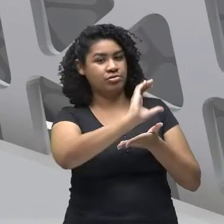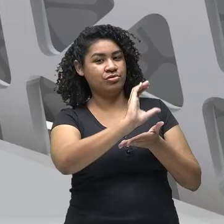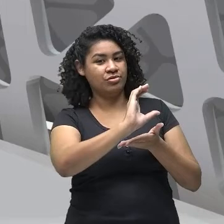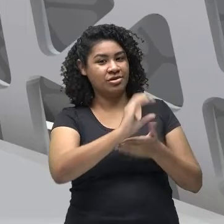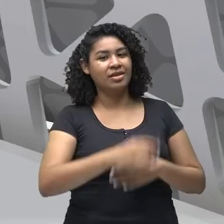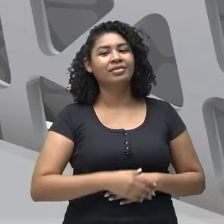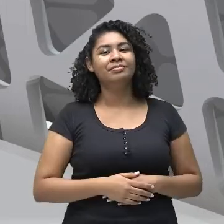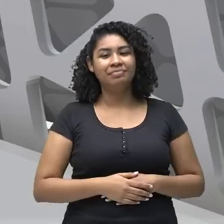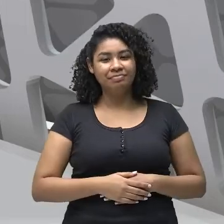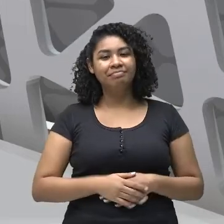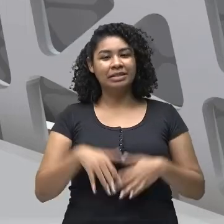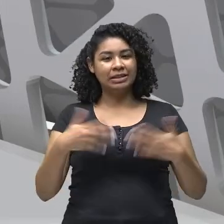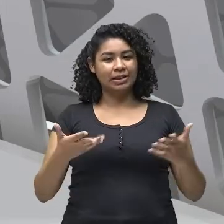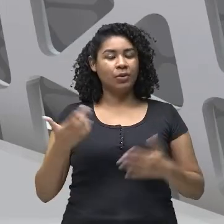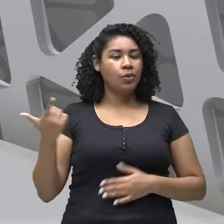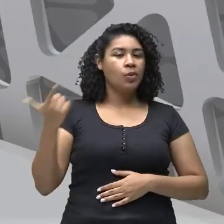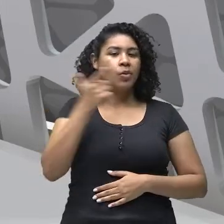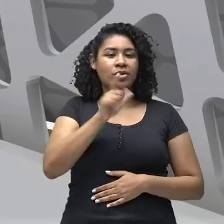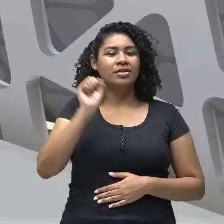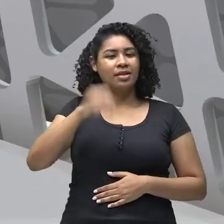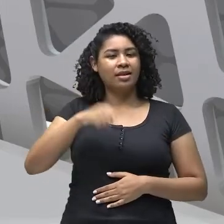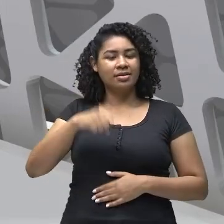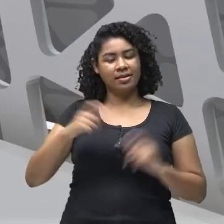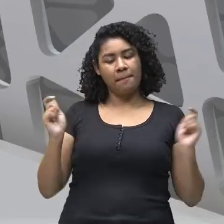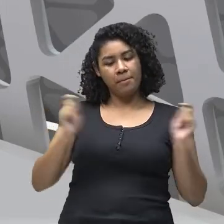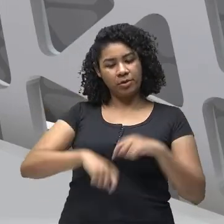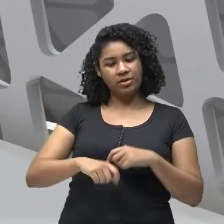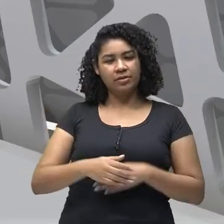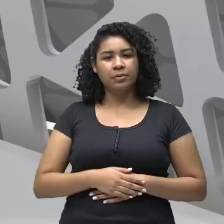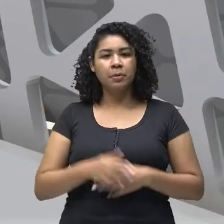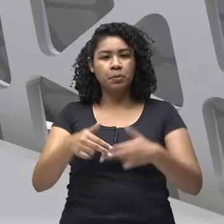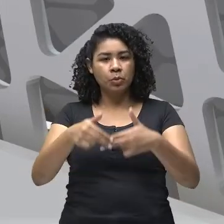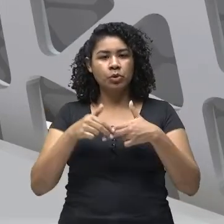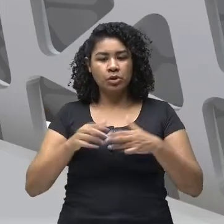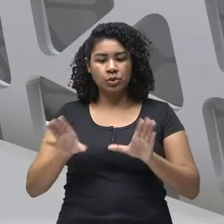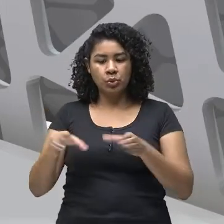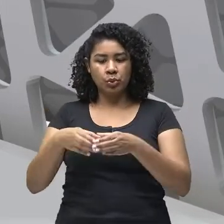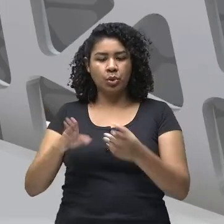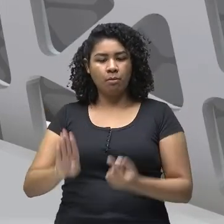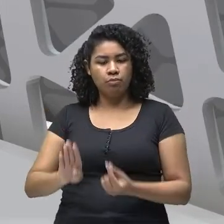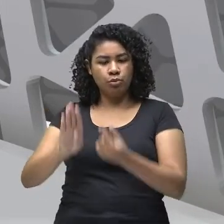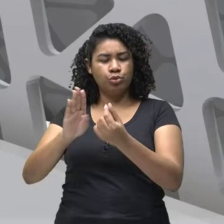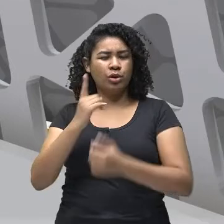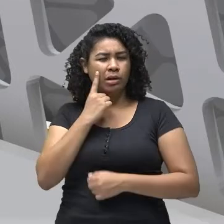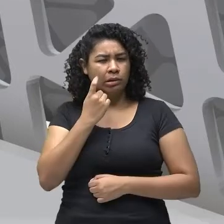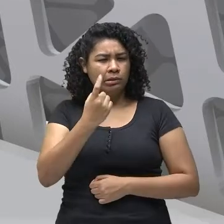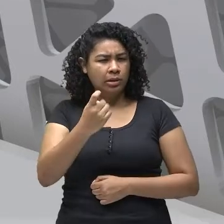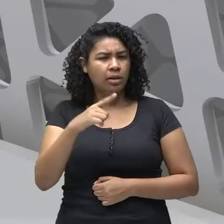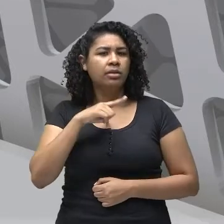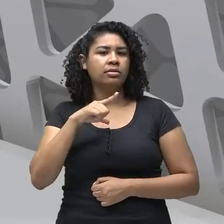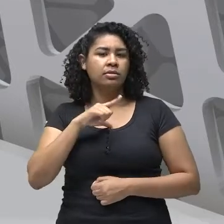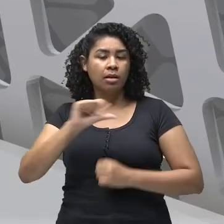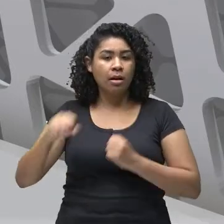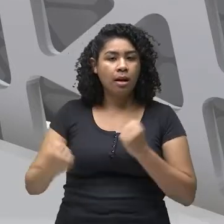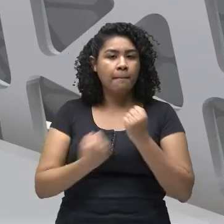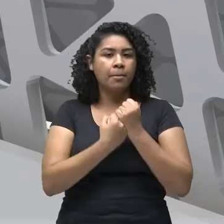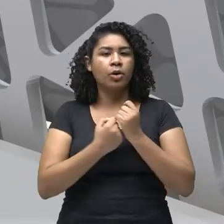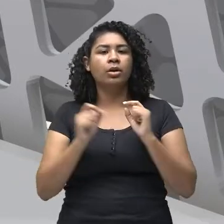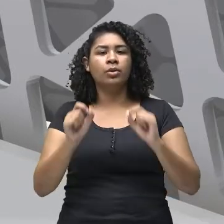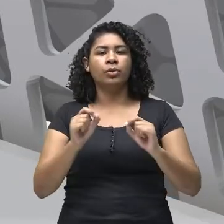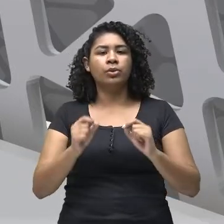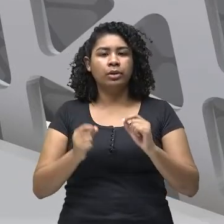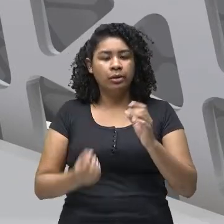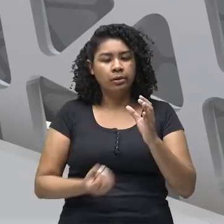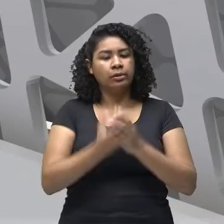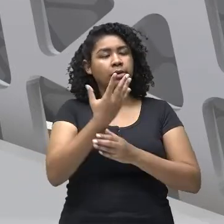burguesia, aquilo passava a ser possível. Então é por isso que a burguesia tinha um grande interesse em apoiar o surgimento da figura